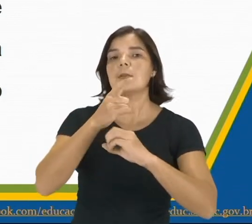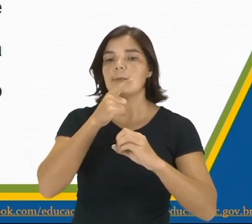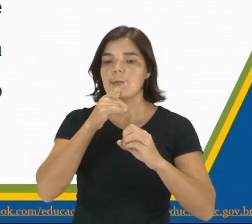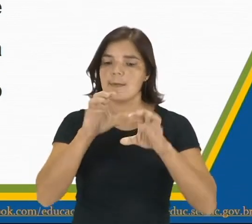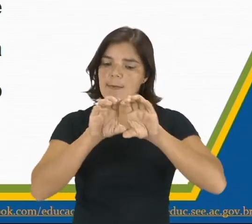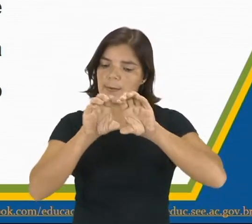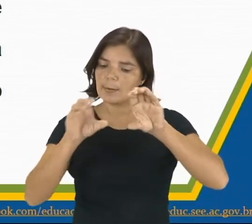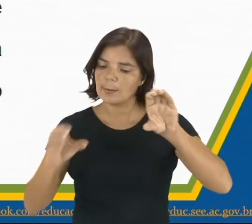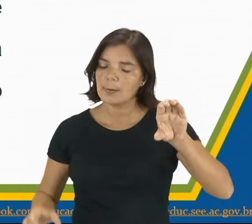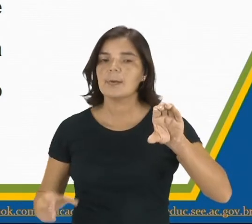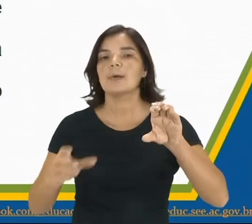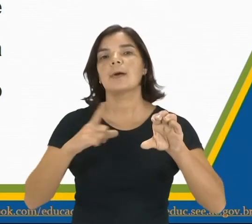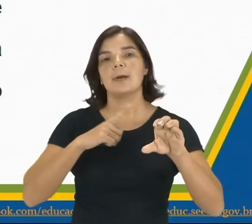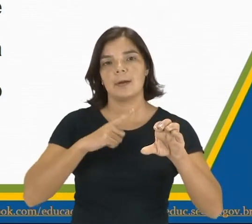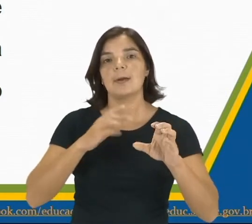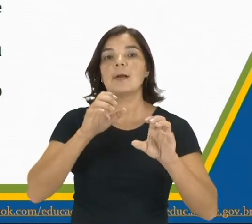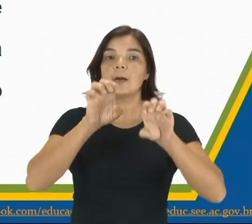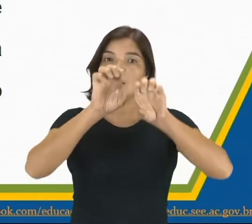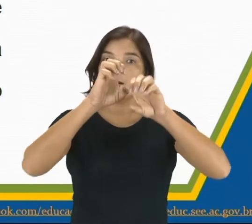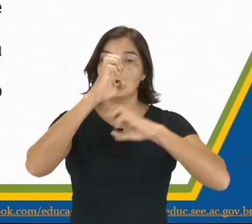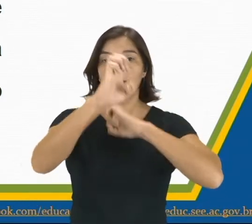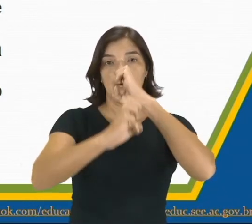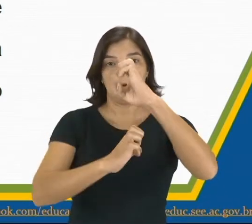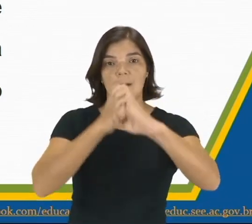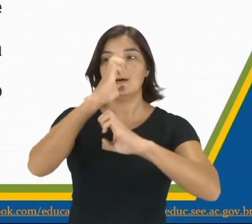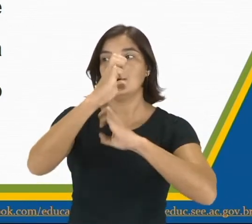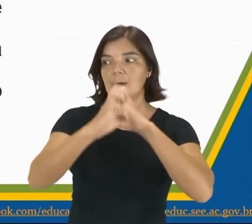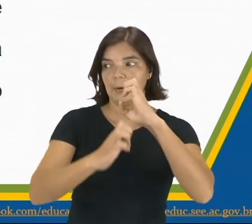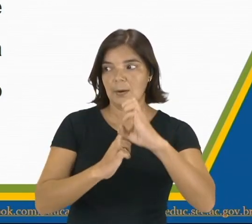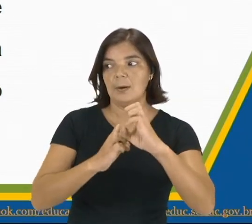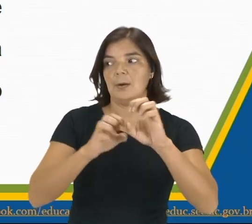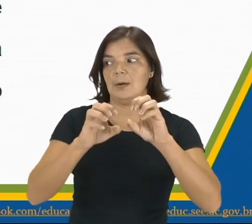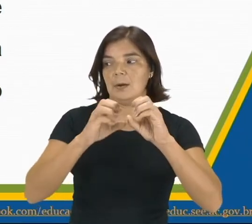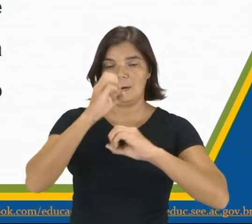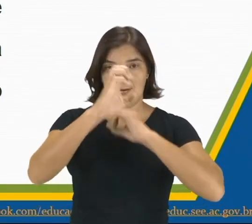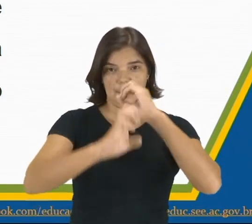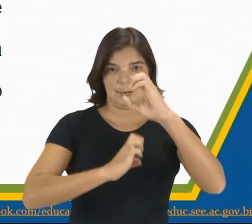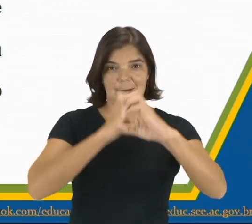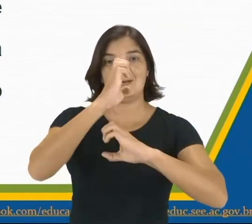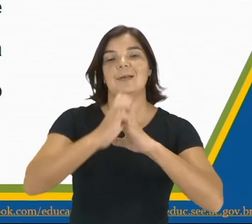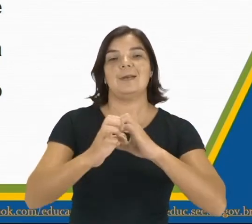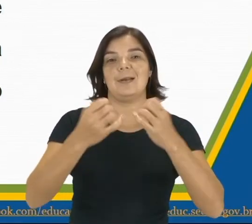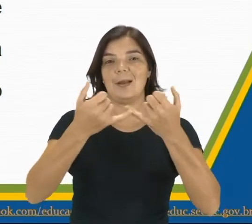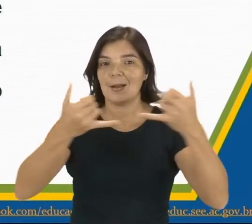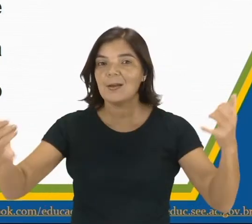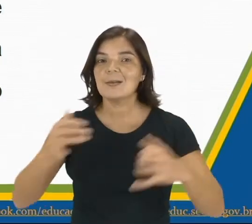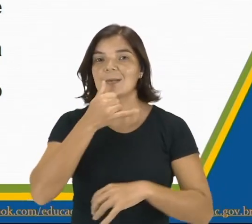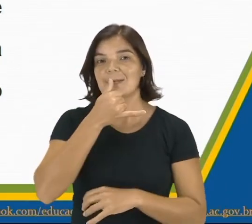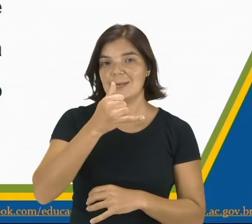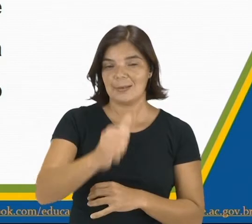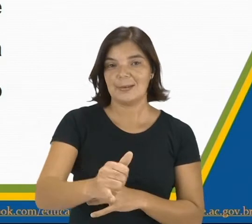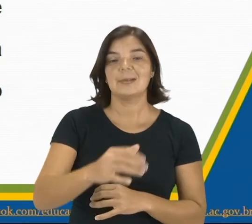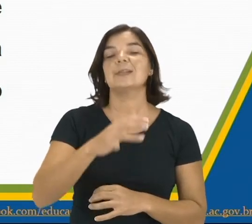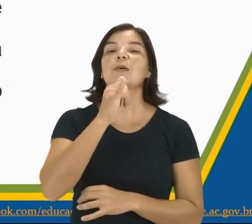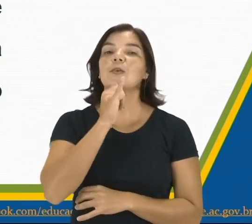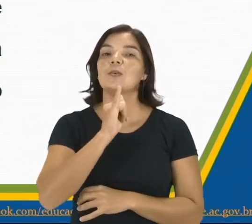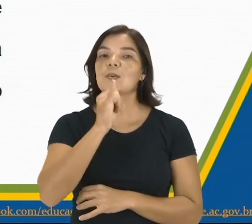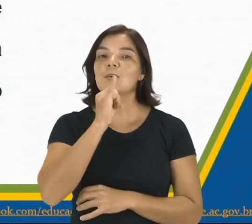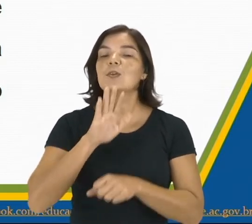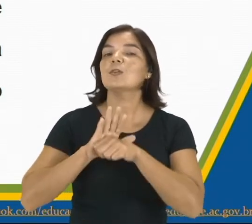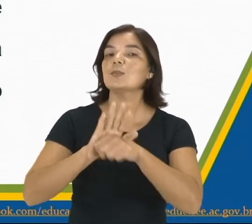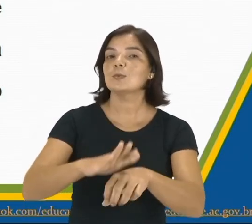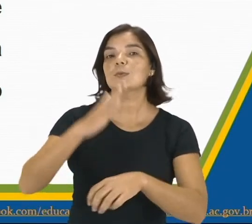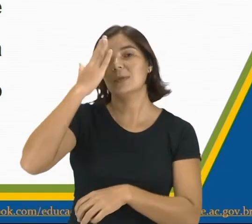seja justamente um elétron livre, e que vai ser estabelecido assim a corrente elétrica. Então esse exemplo nos ajuda